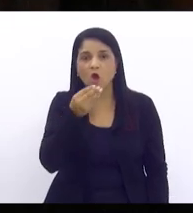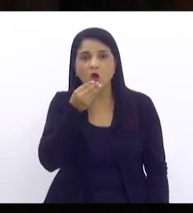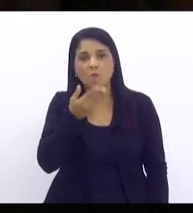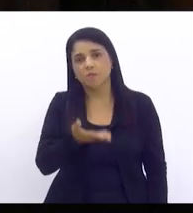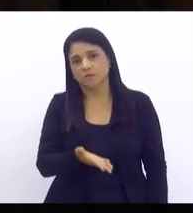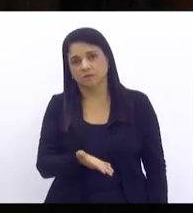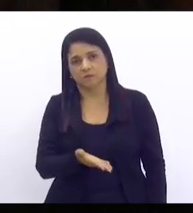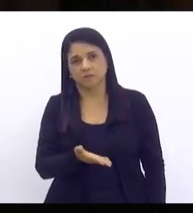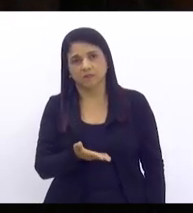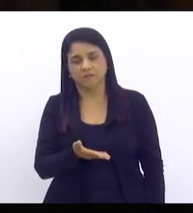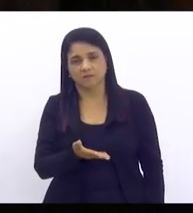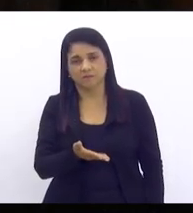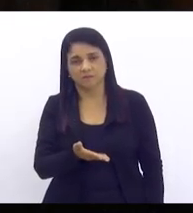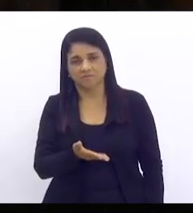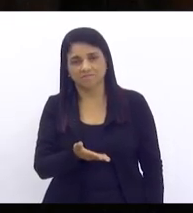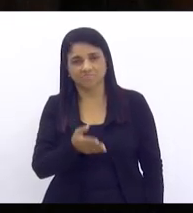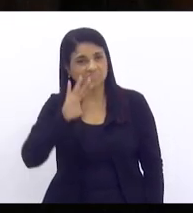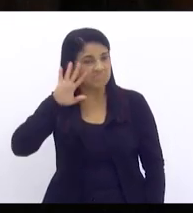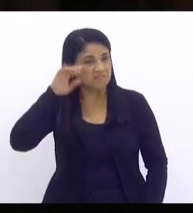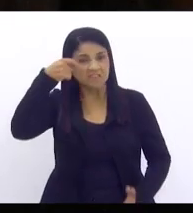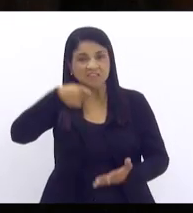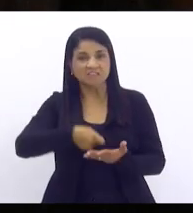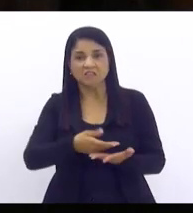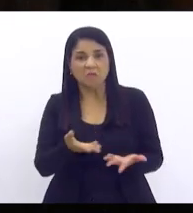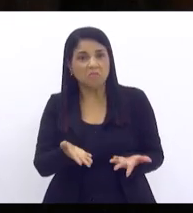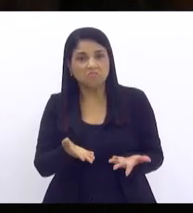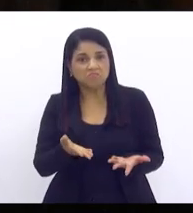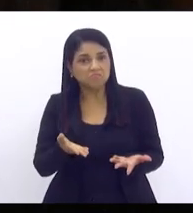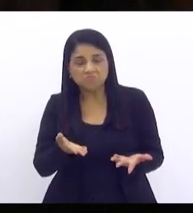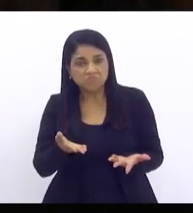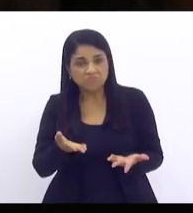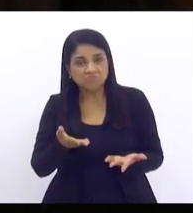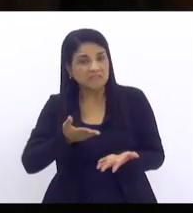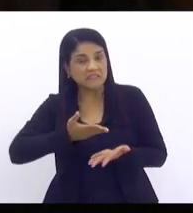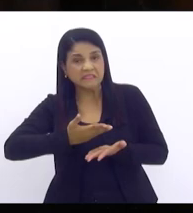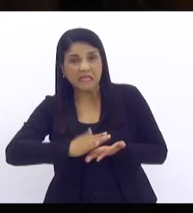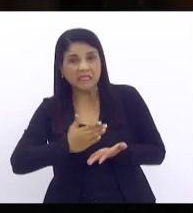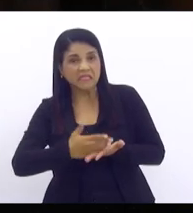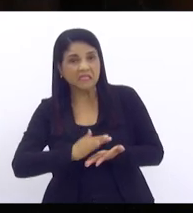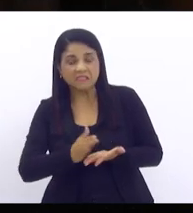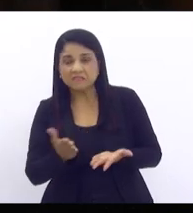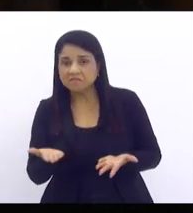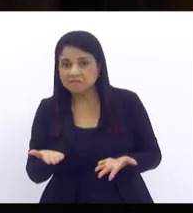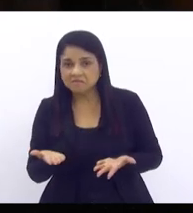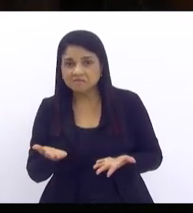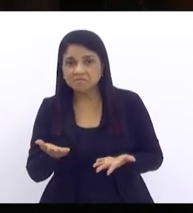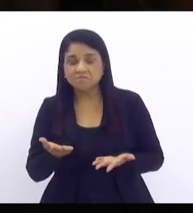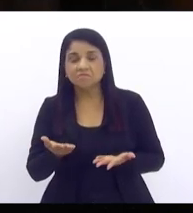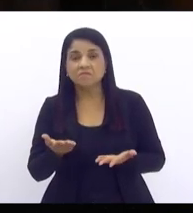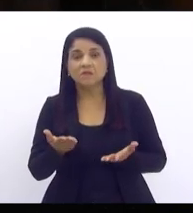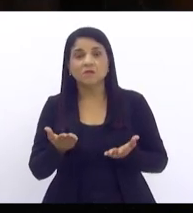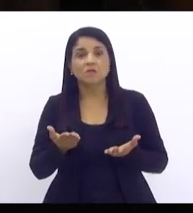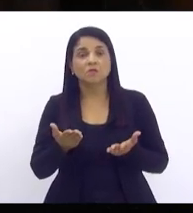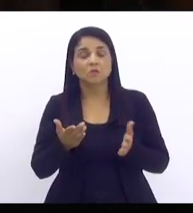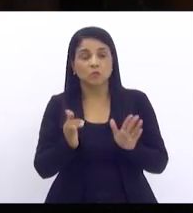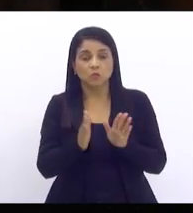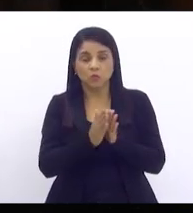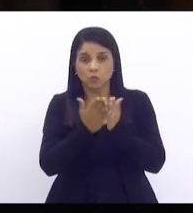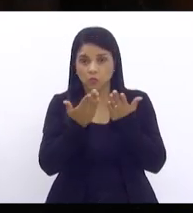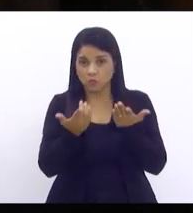oportunidade desta decisão. Mas a matéria do